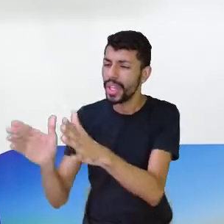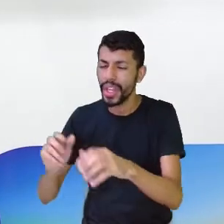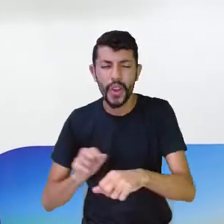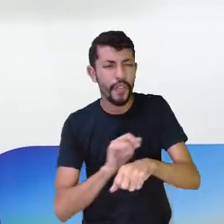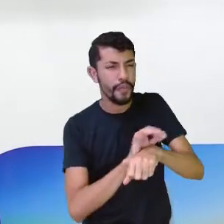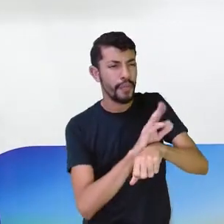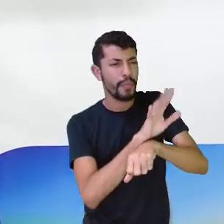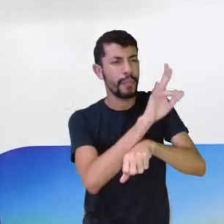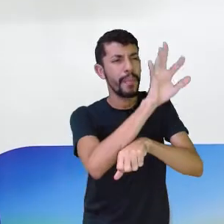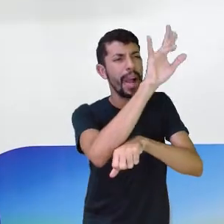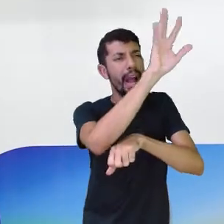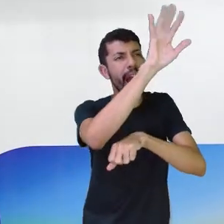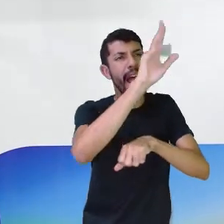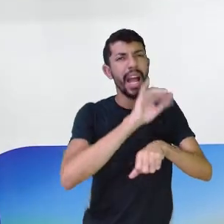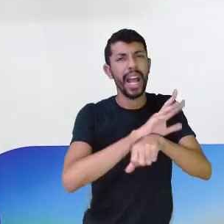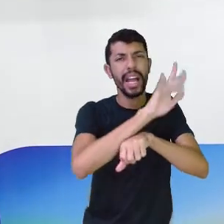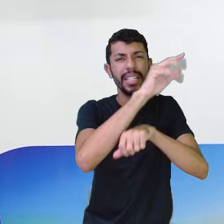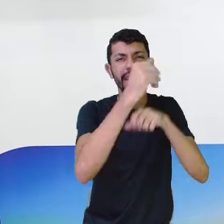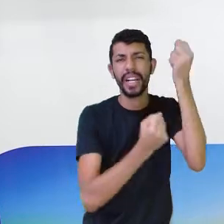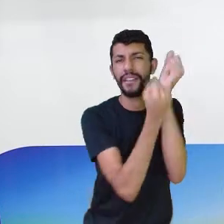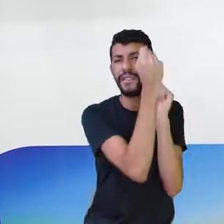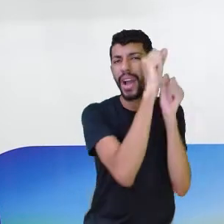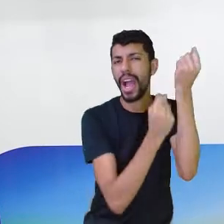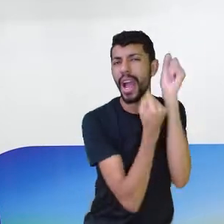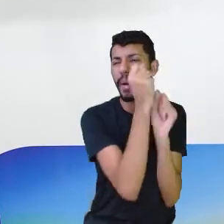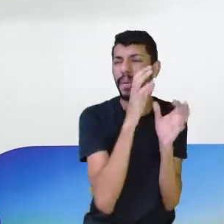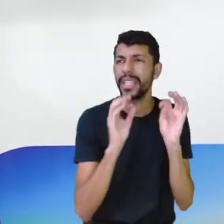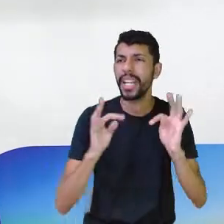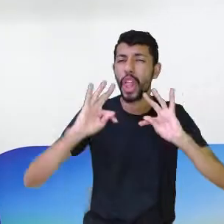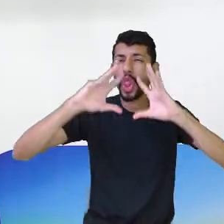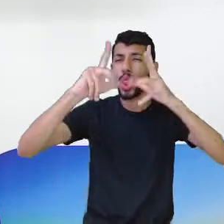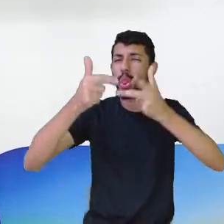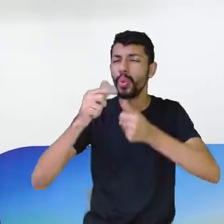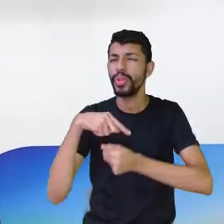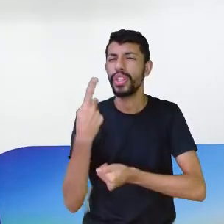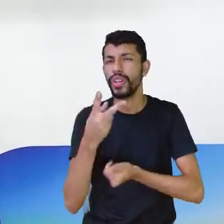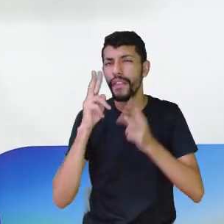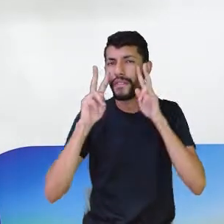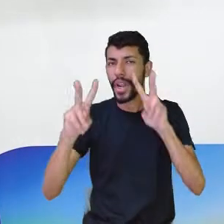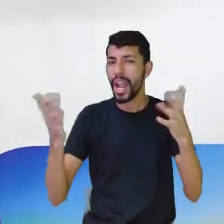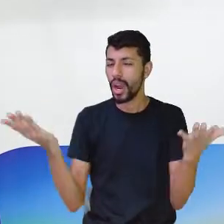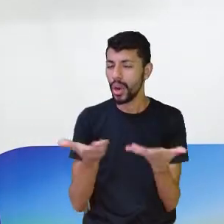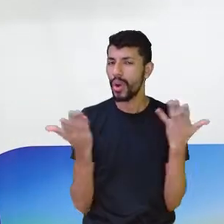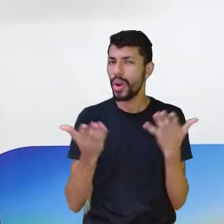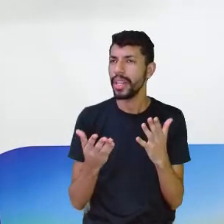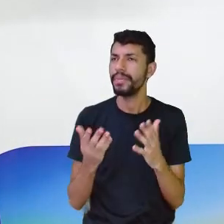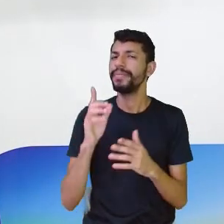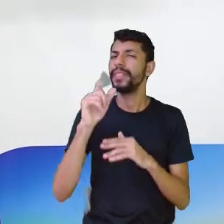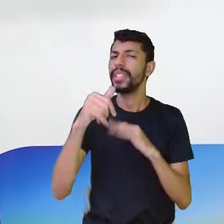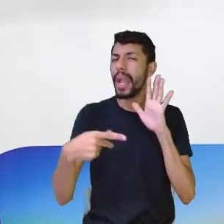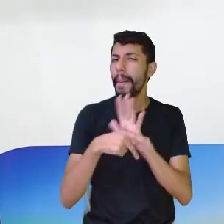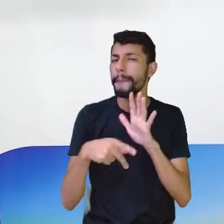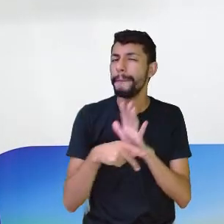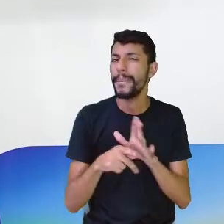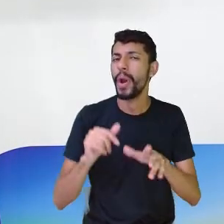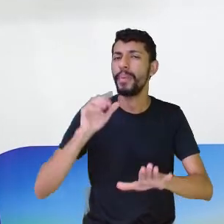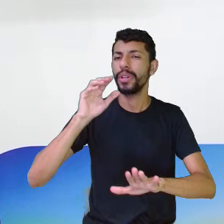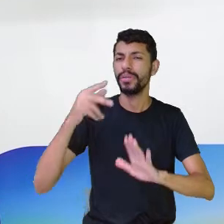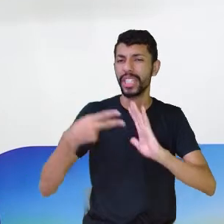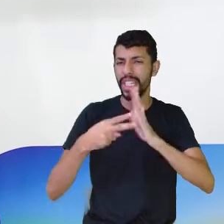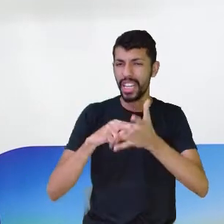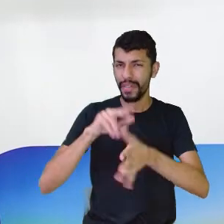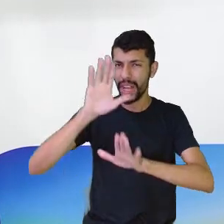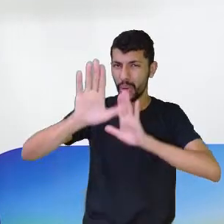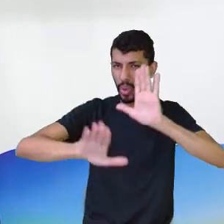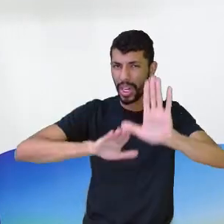fumaça saindo aí das fábricas, tudo isso que a gente acabou de ver, são cenas que retratam cuidado com o